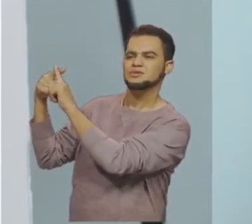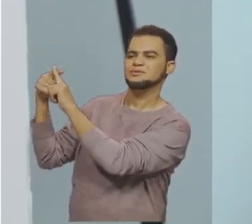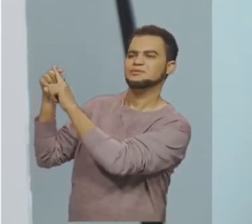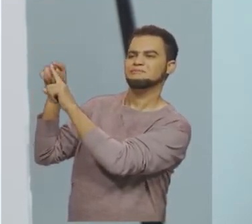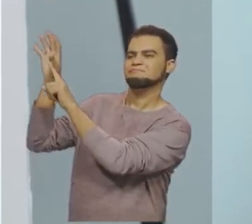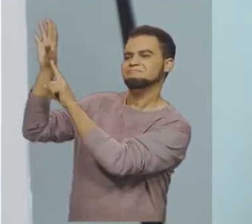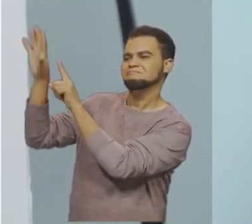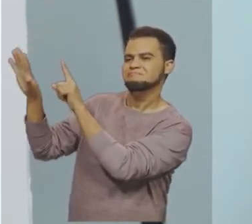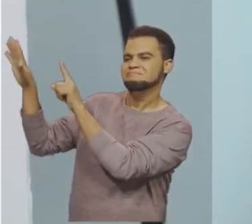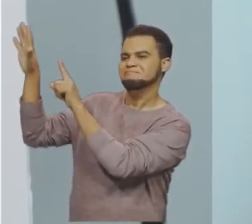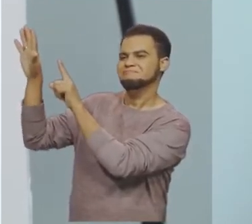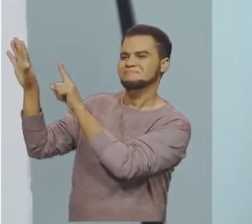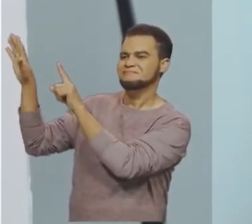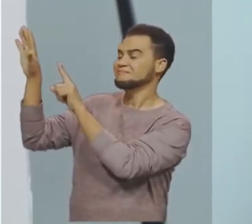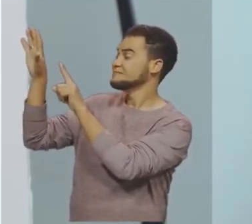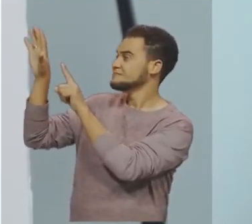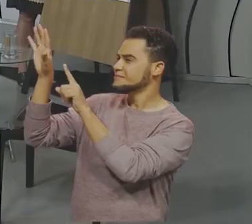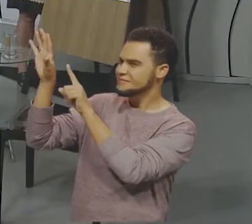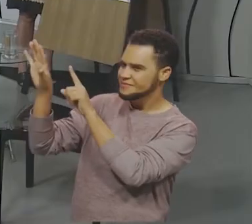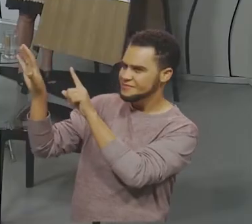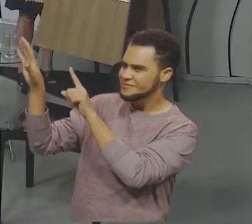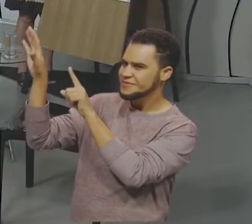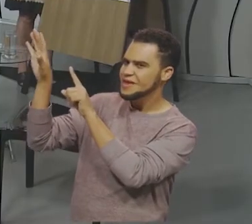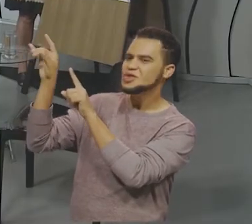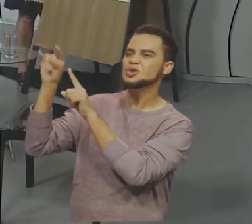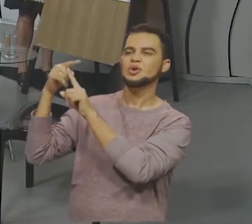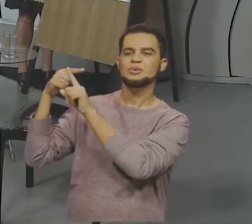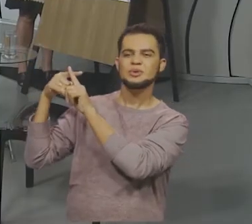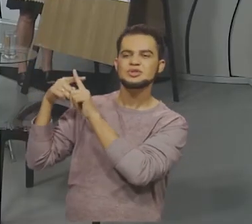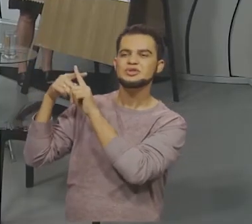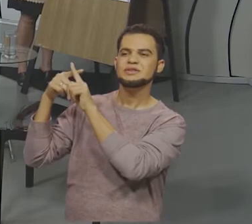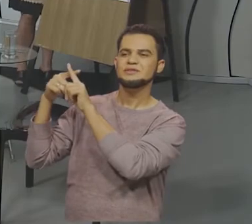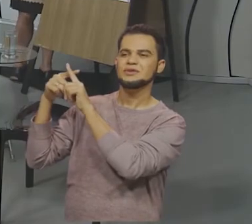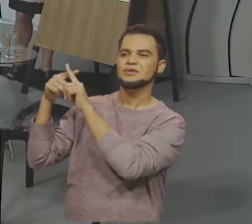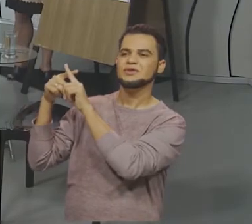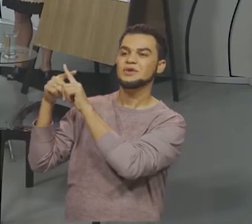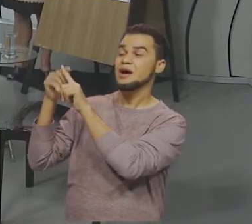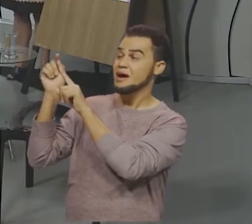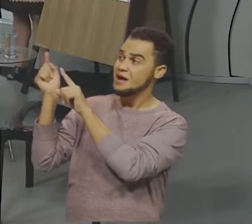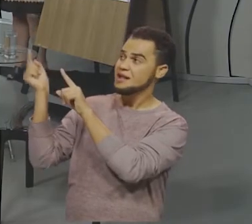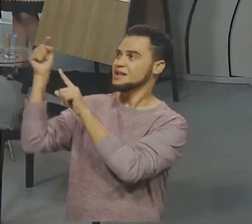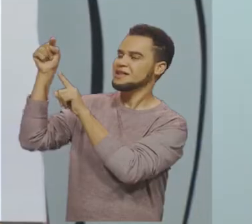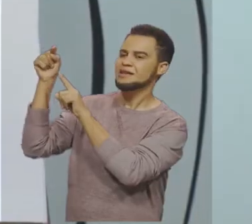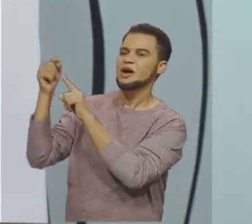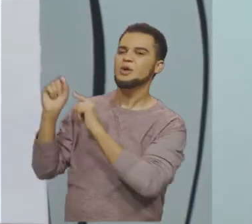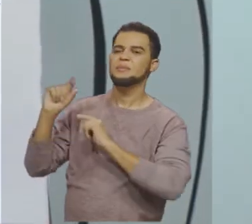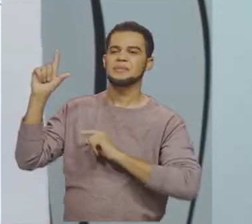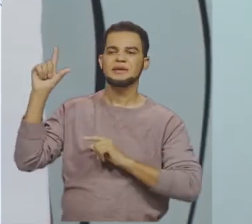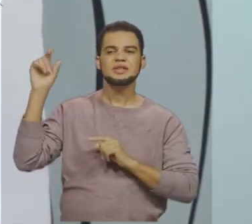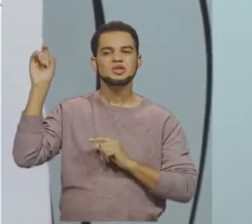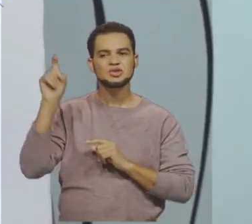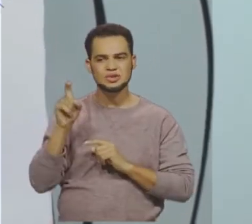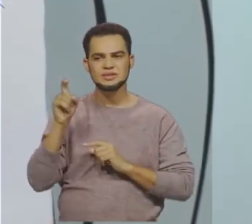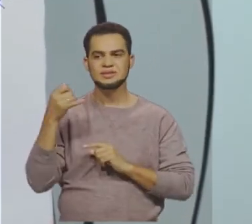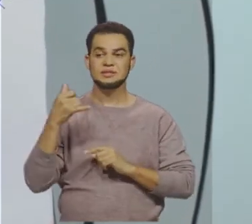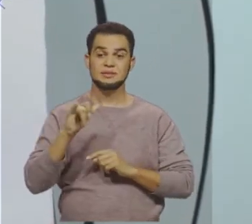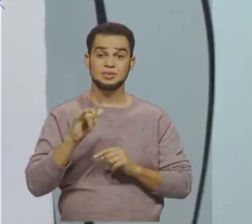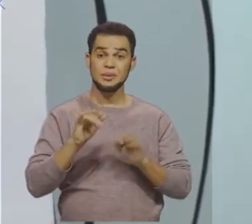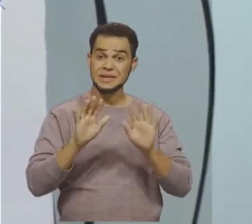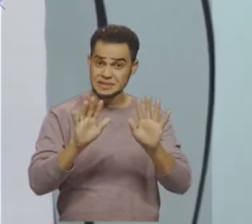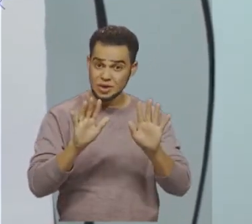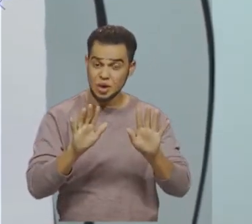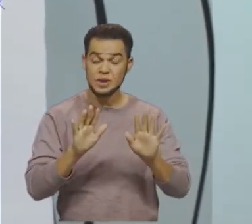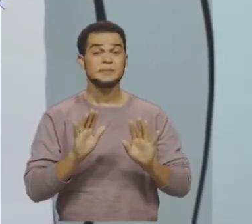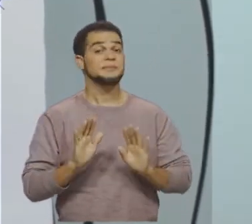nesse sentido, aumenta o valor de x e aqui aumenta o valor de y. Cuidado,